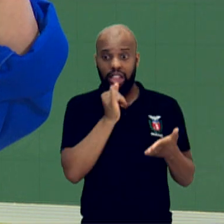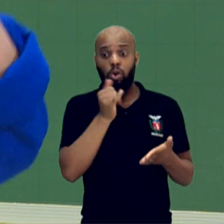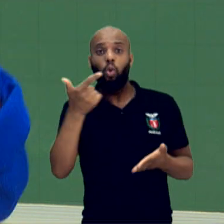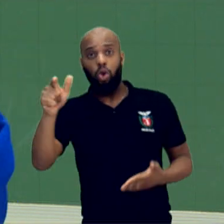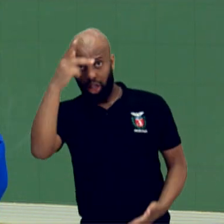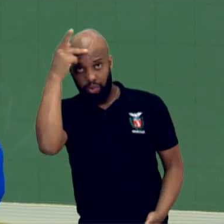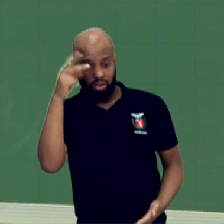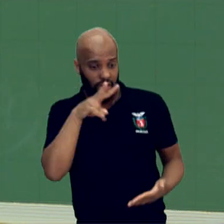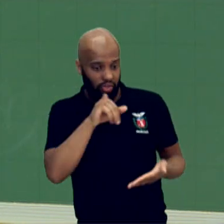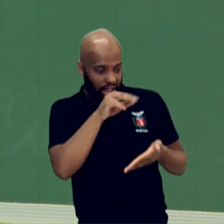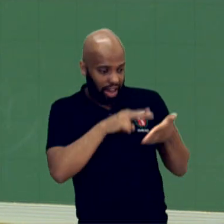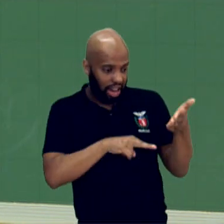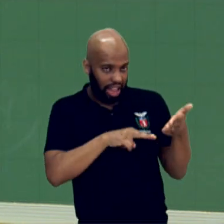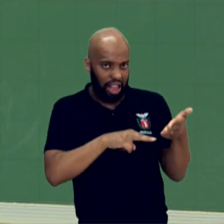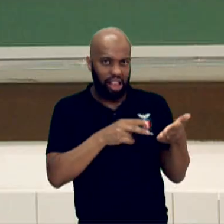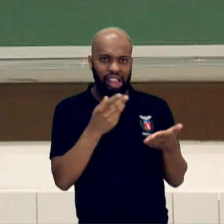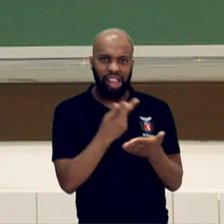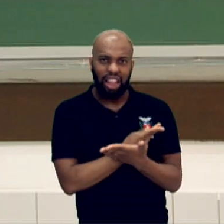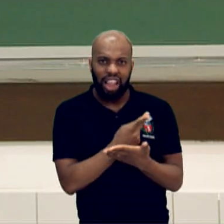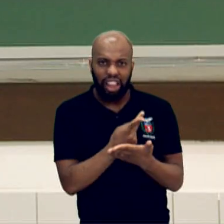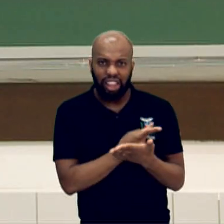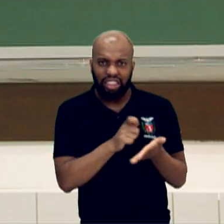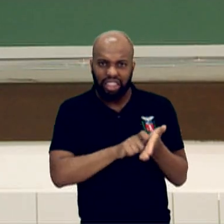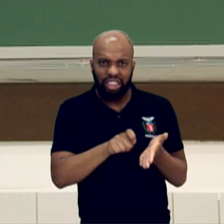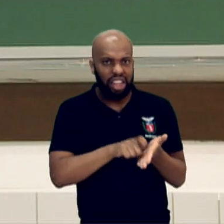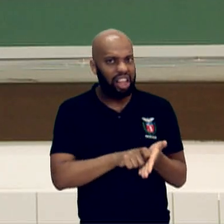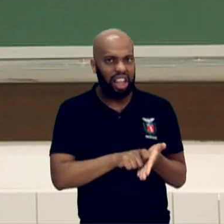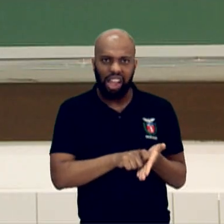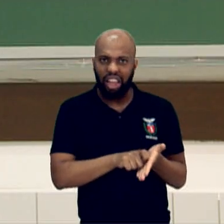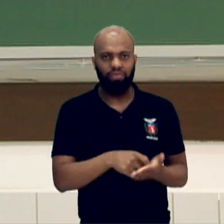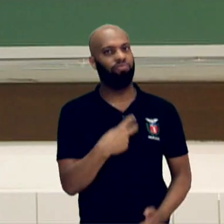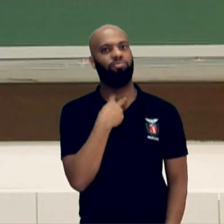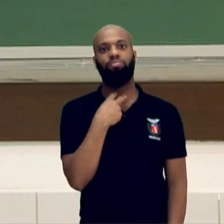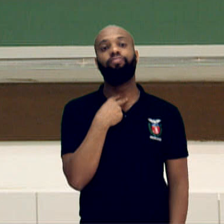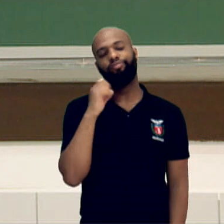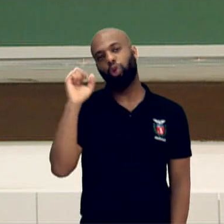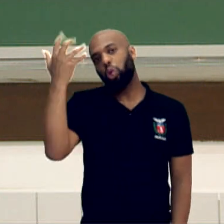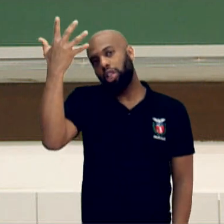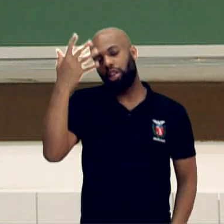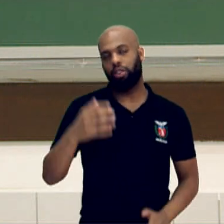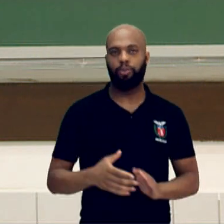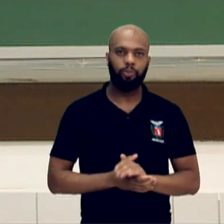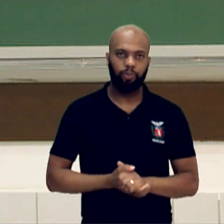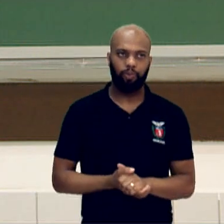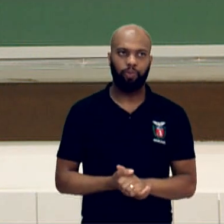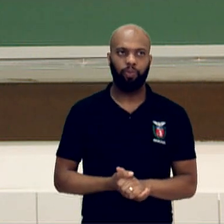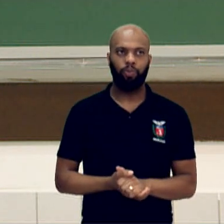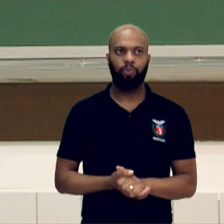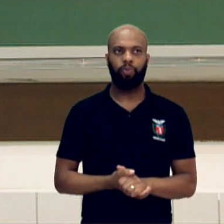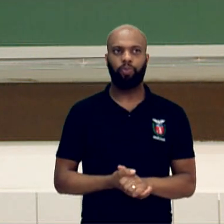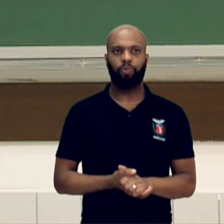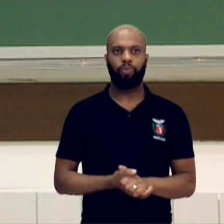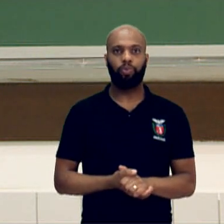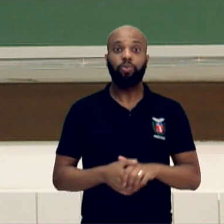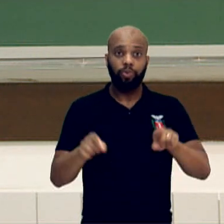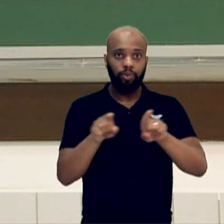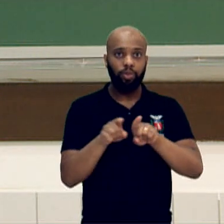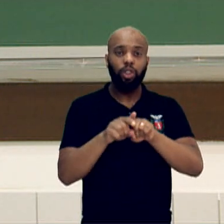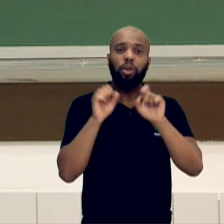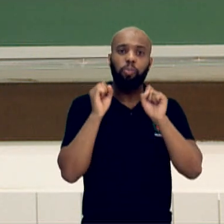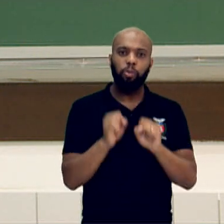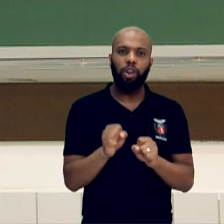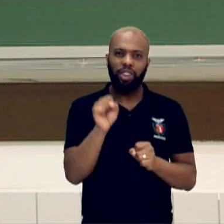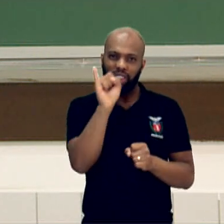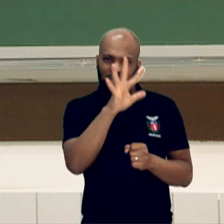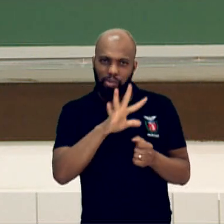vão ler com erro, né, de ortografia. E acontece, né, gente? Acontece. Ilustre e entregue